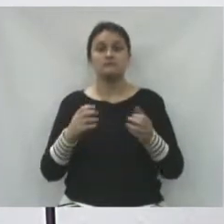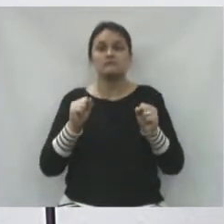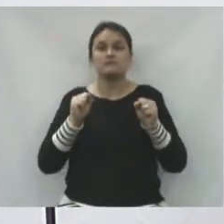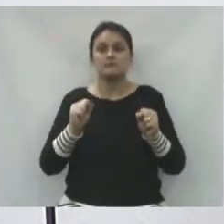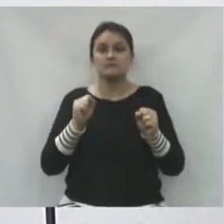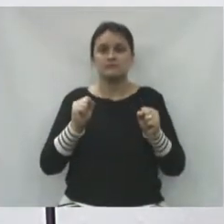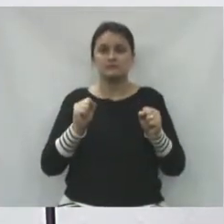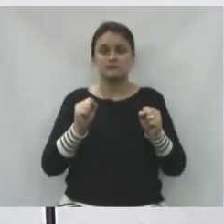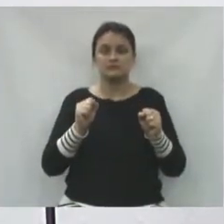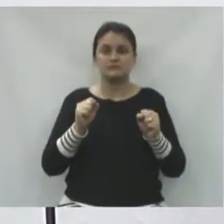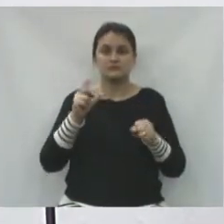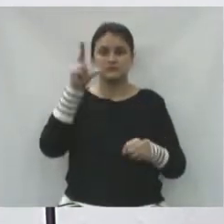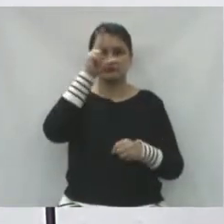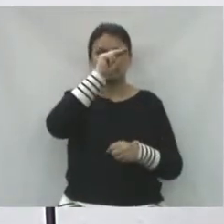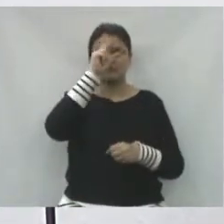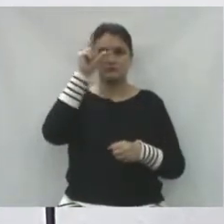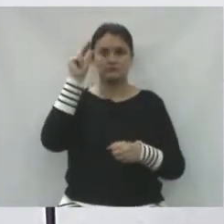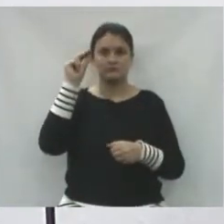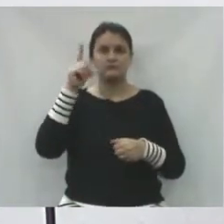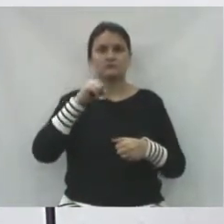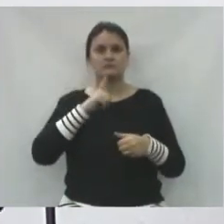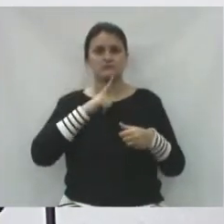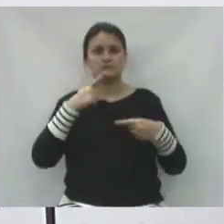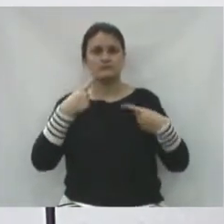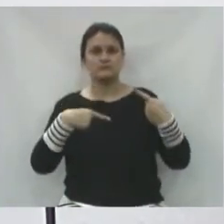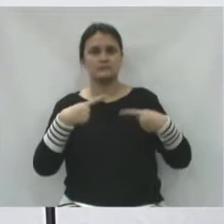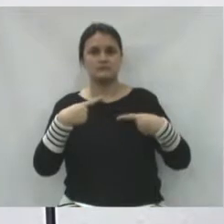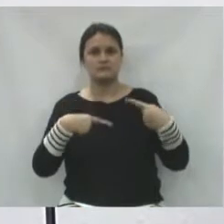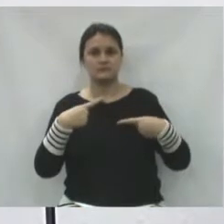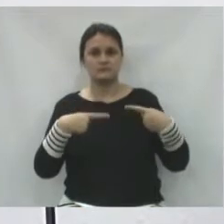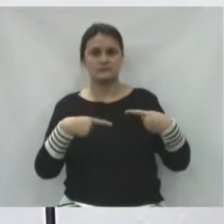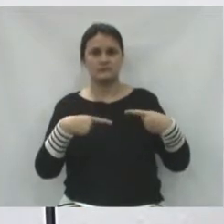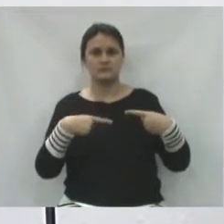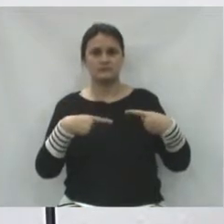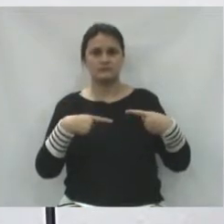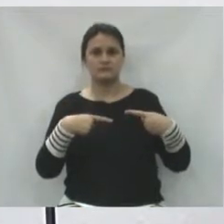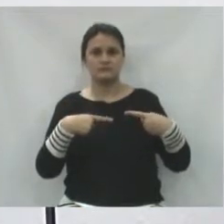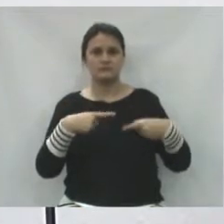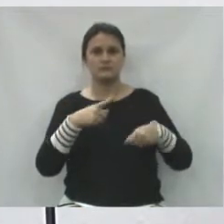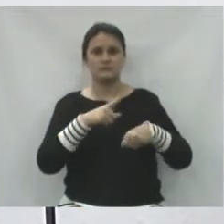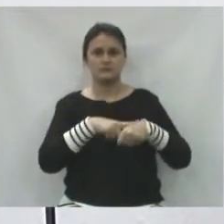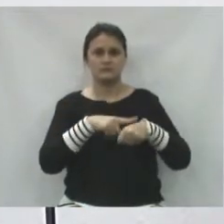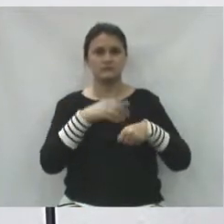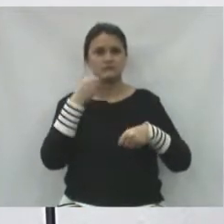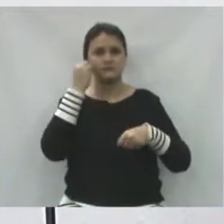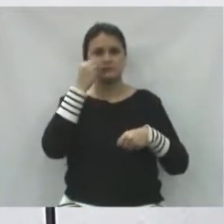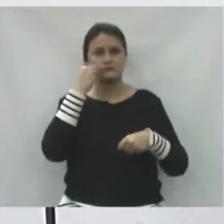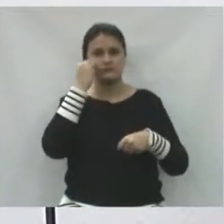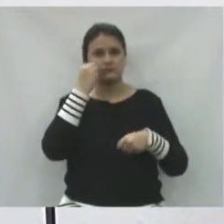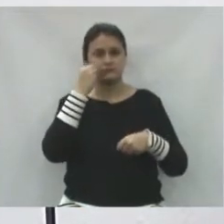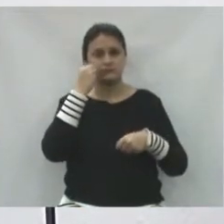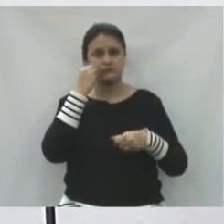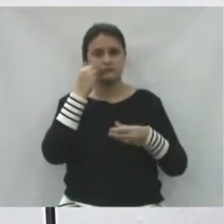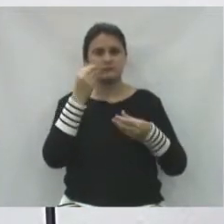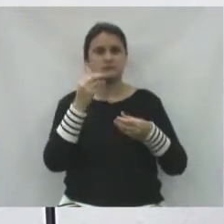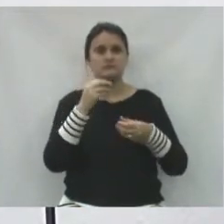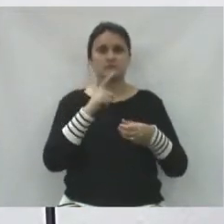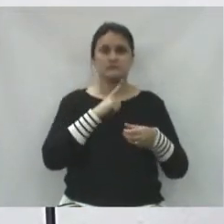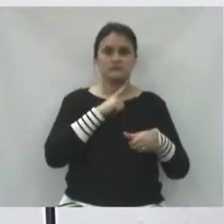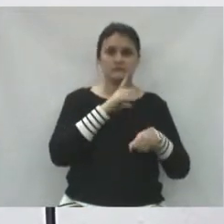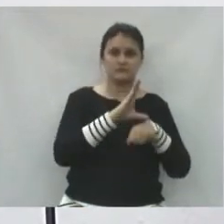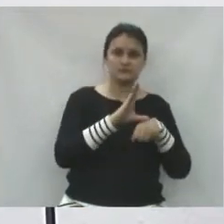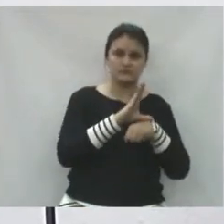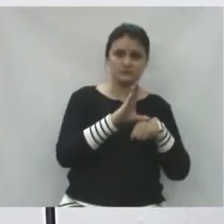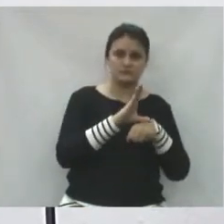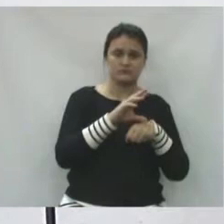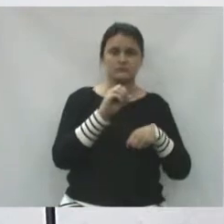Assim, poderia o Executivo ter discutido, em momento e de forma oportuna, a